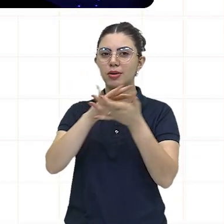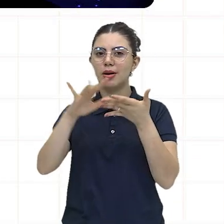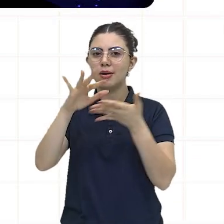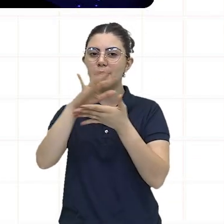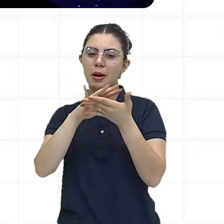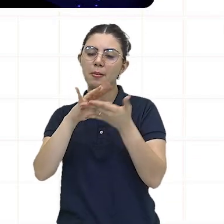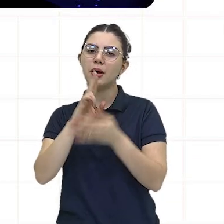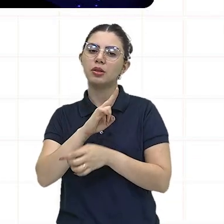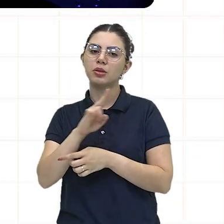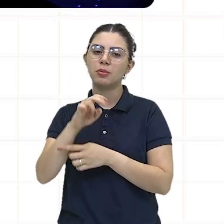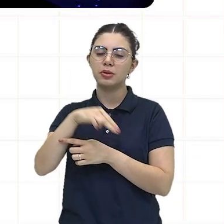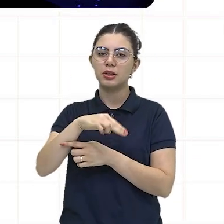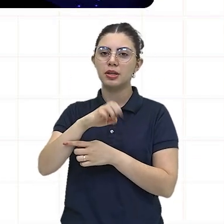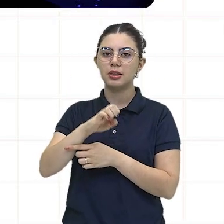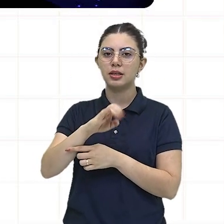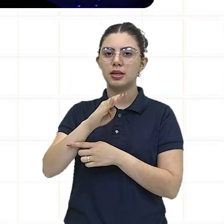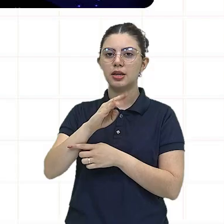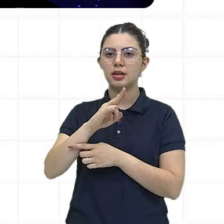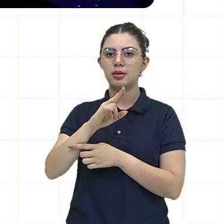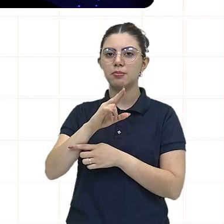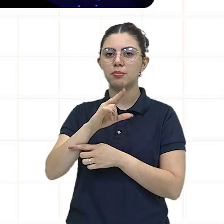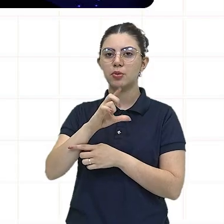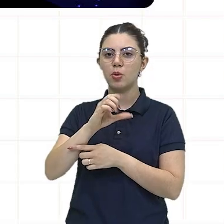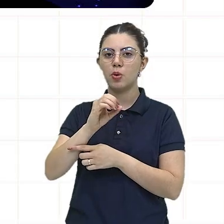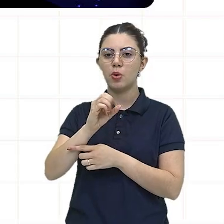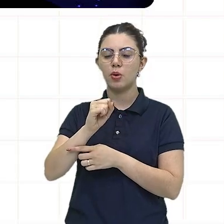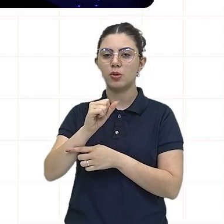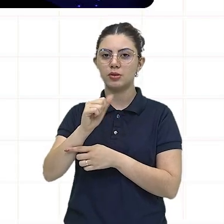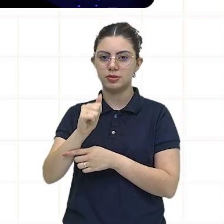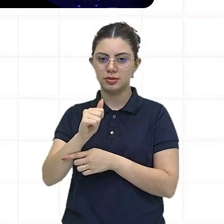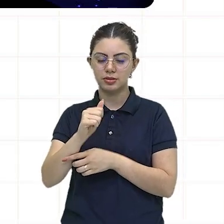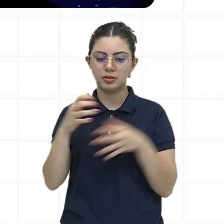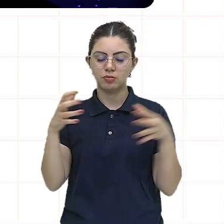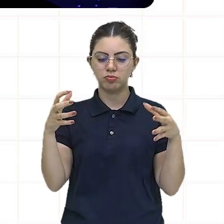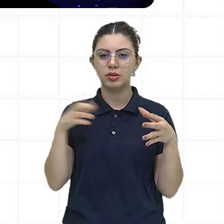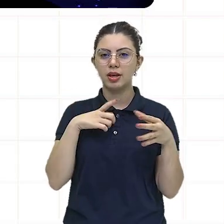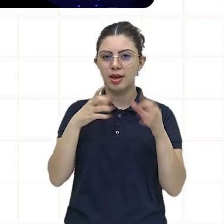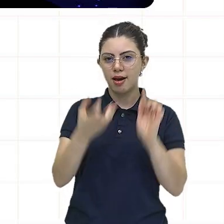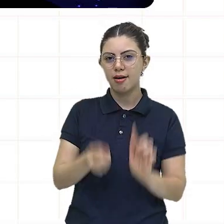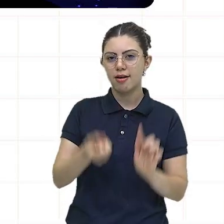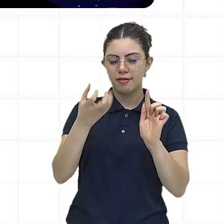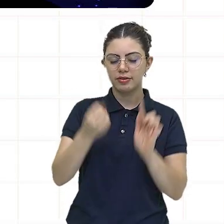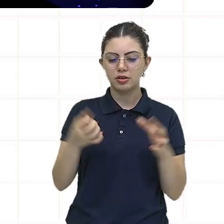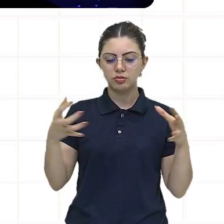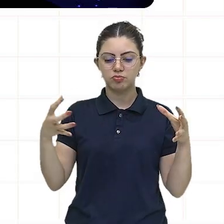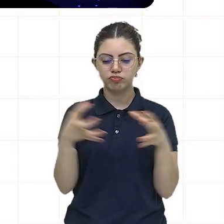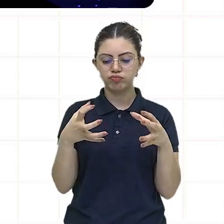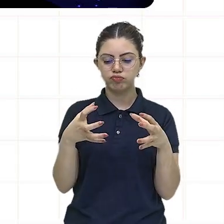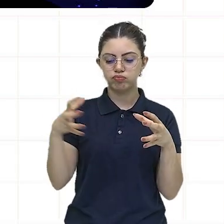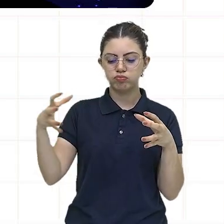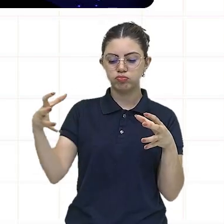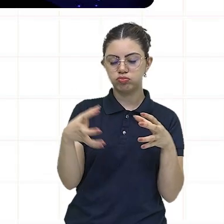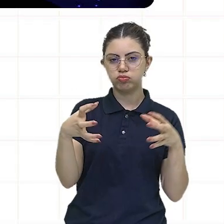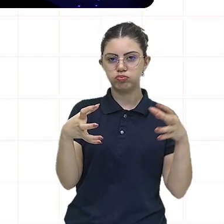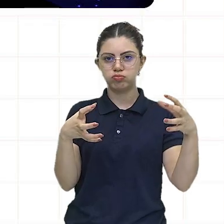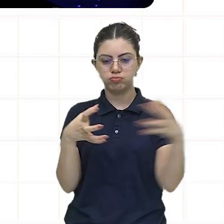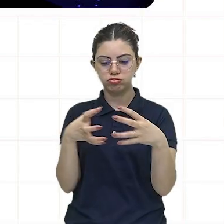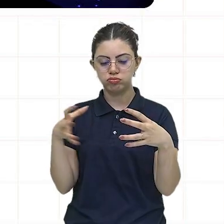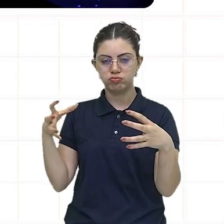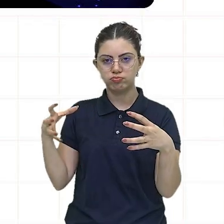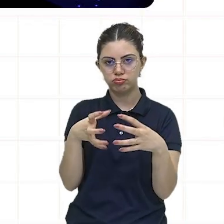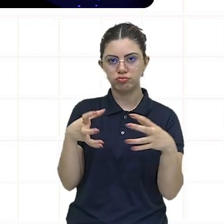como nebulosas, que se contraem sobre a influência da gravidade. A gravidade,